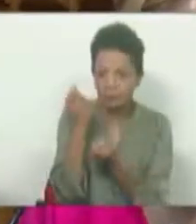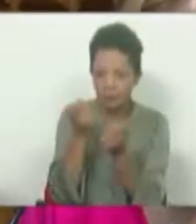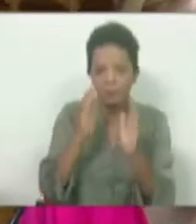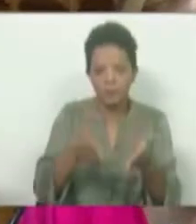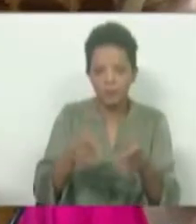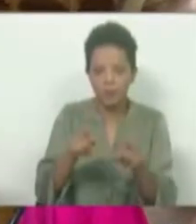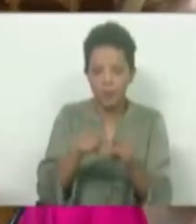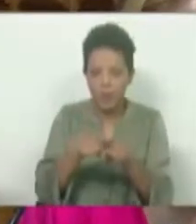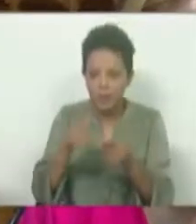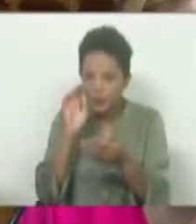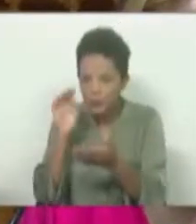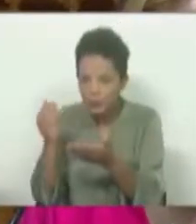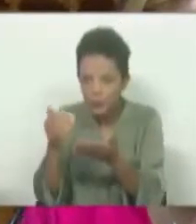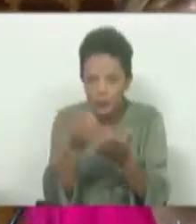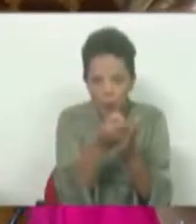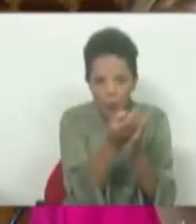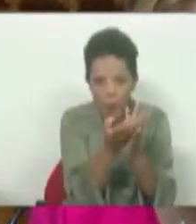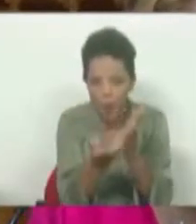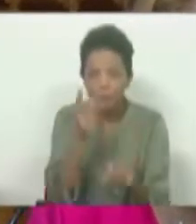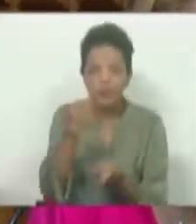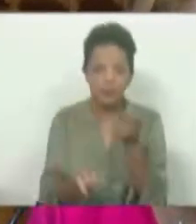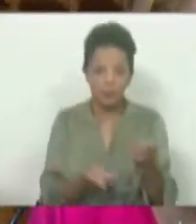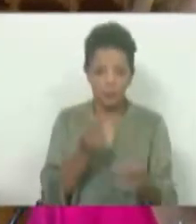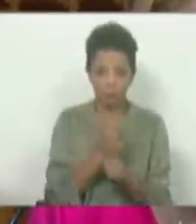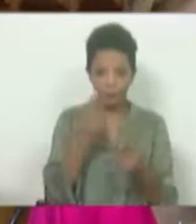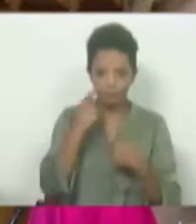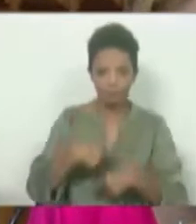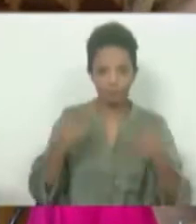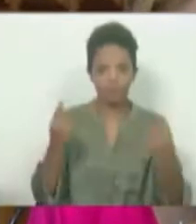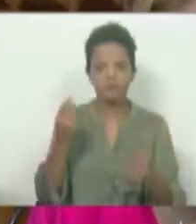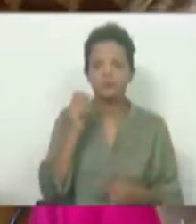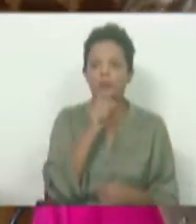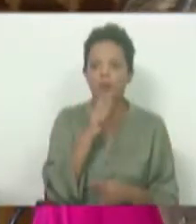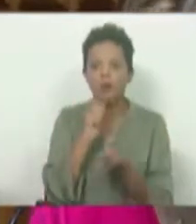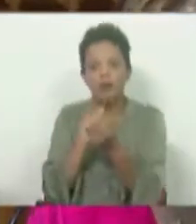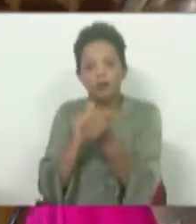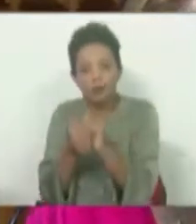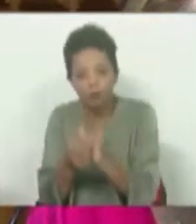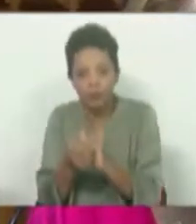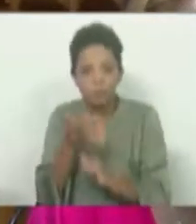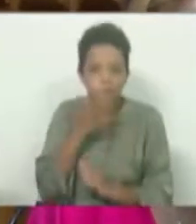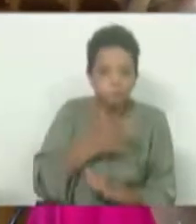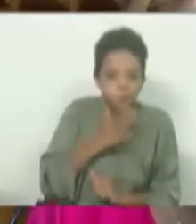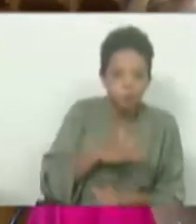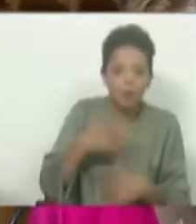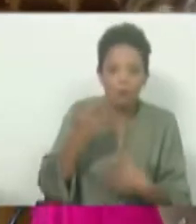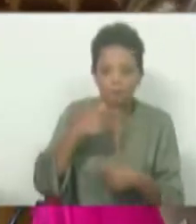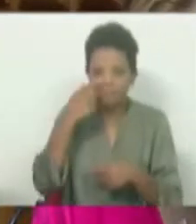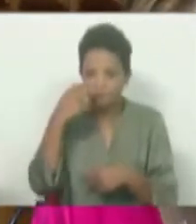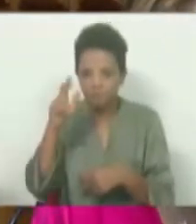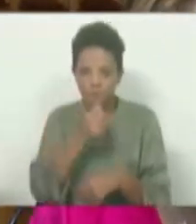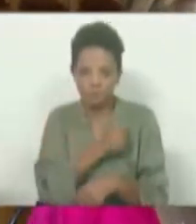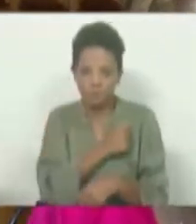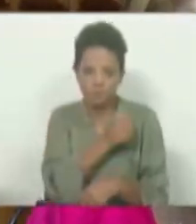necessário inventariar e fazer uma avaliação para demonstrar quais podem ser adaptados, provisória ou definitivamente, para